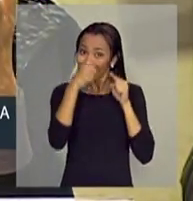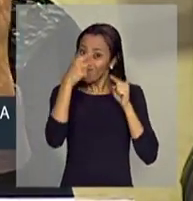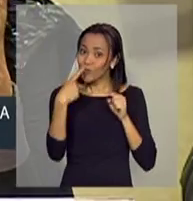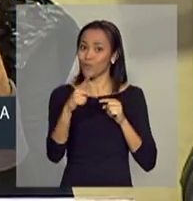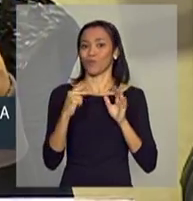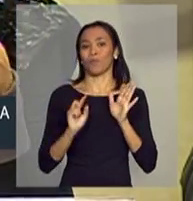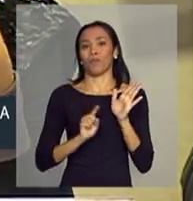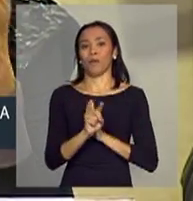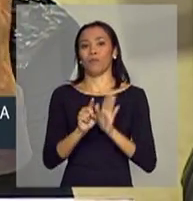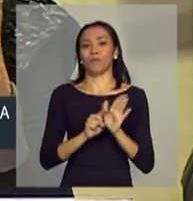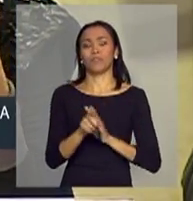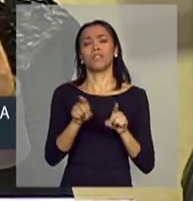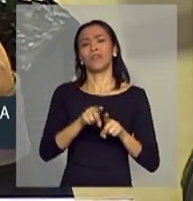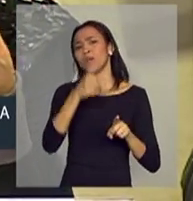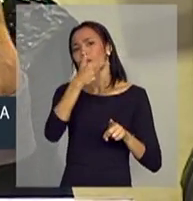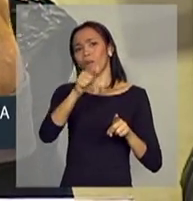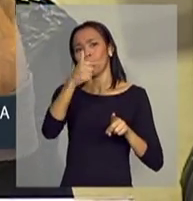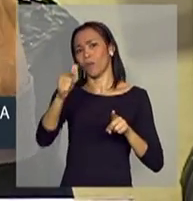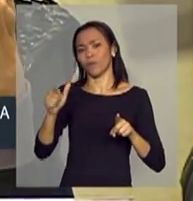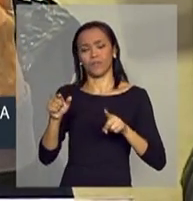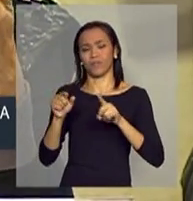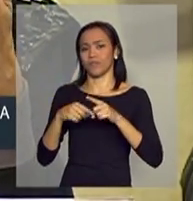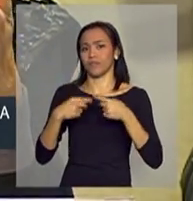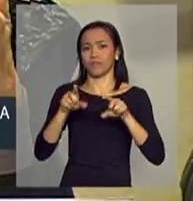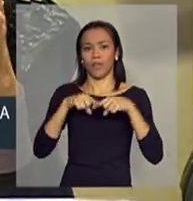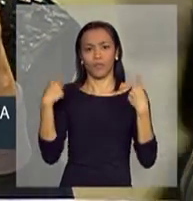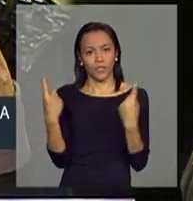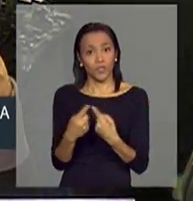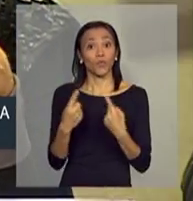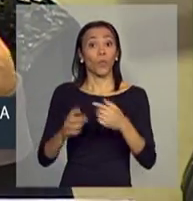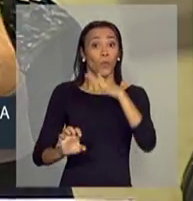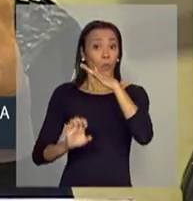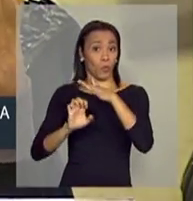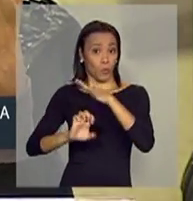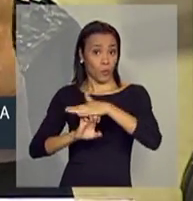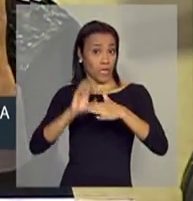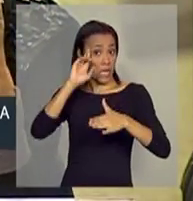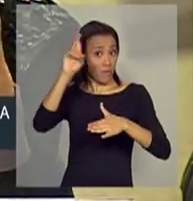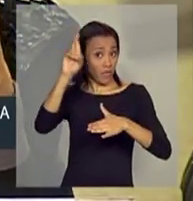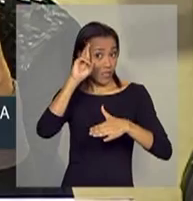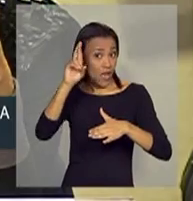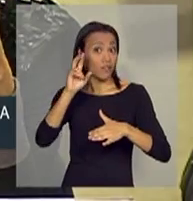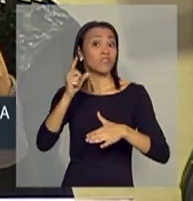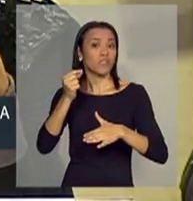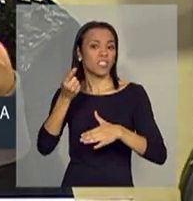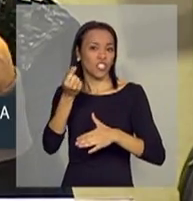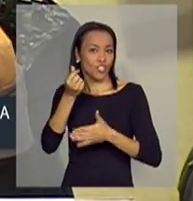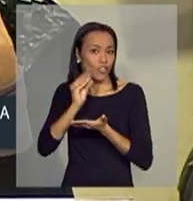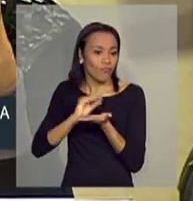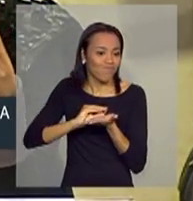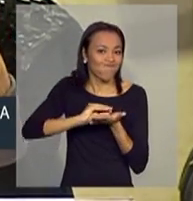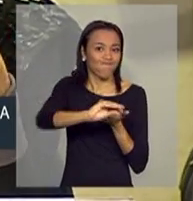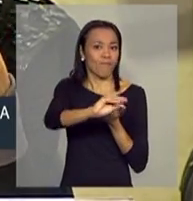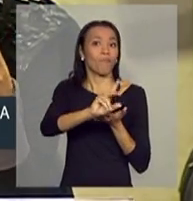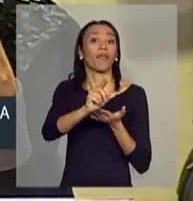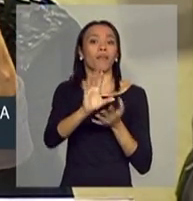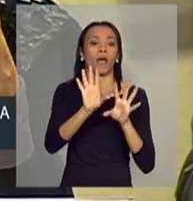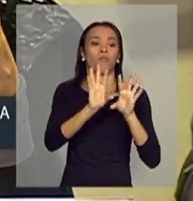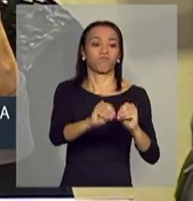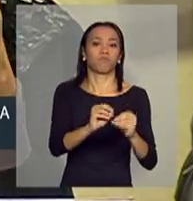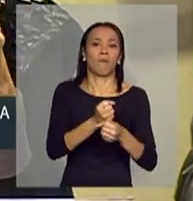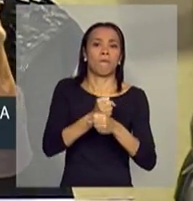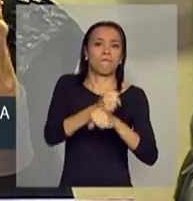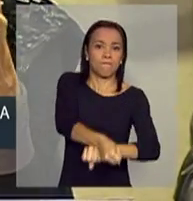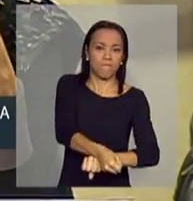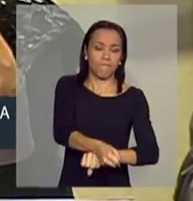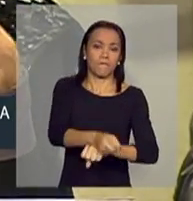audiências de outros tipos, por exemplo, com empresários que financiaram a repressão e até os que financiaram